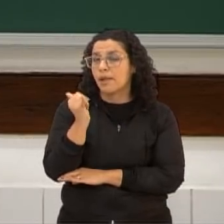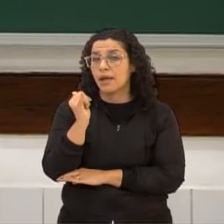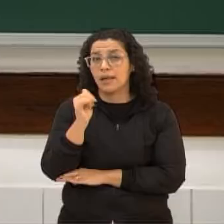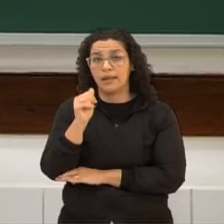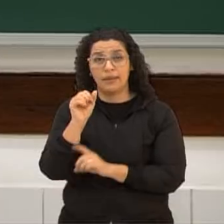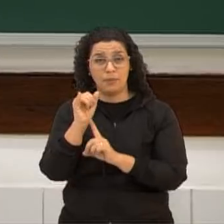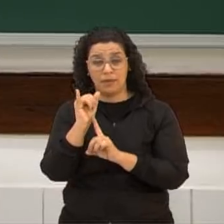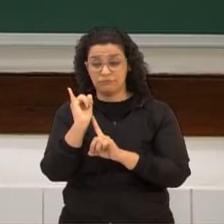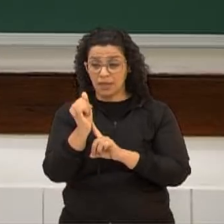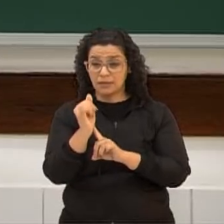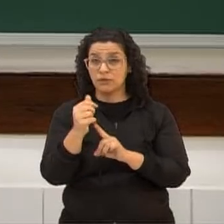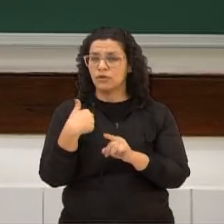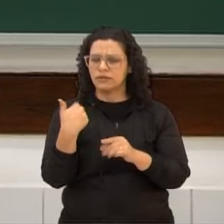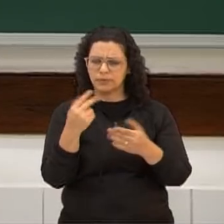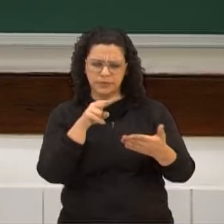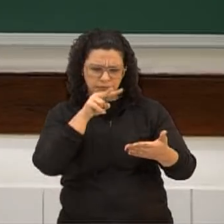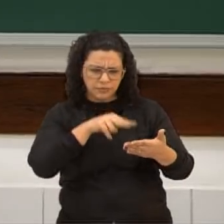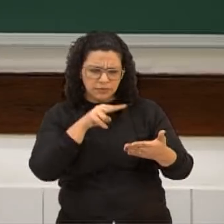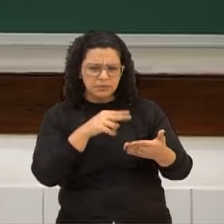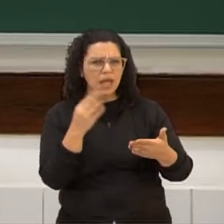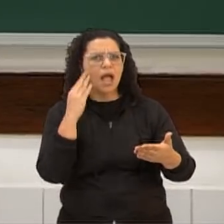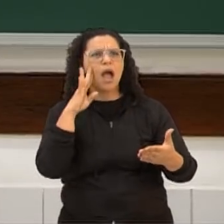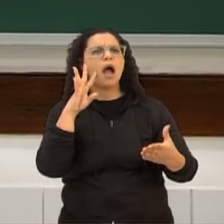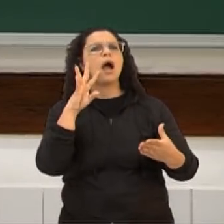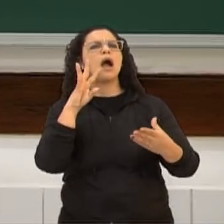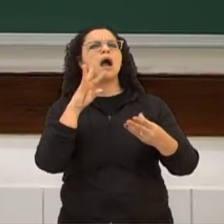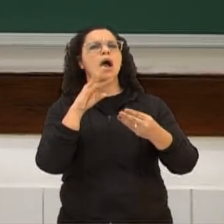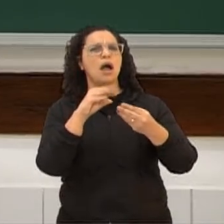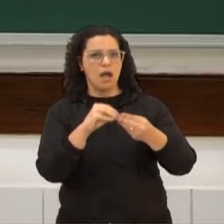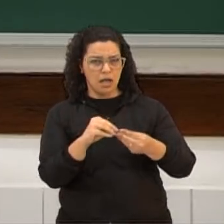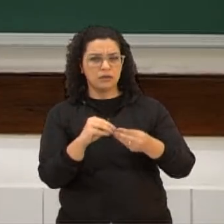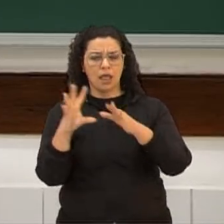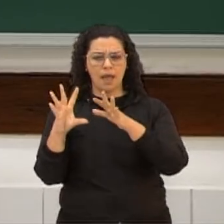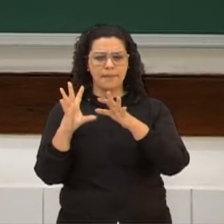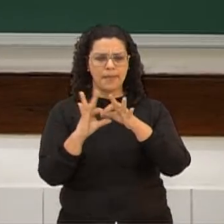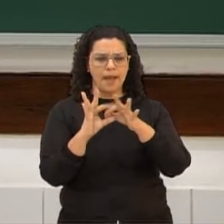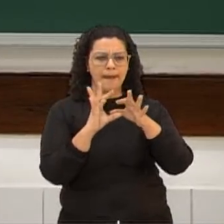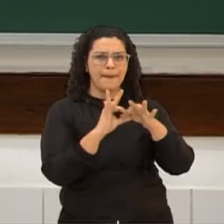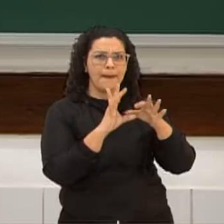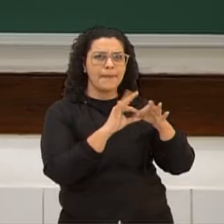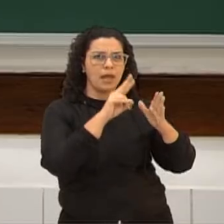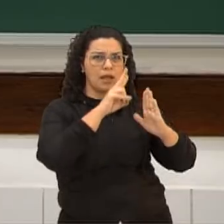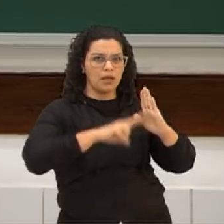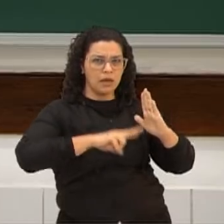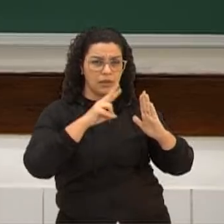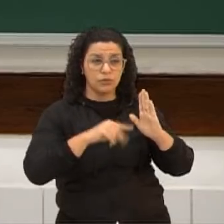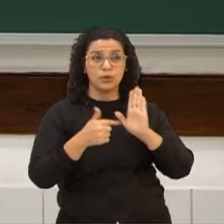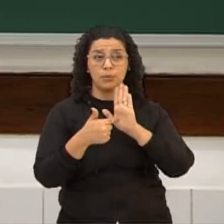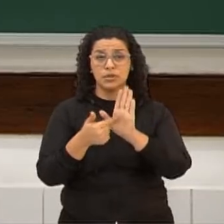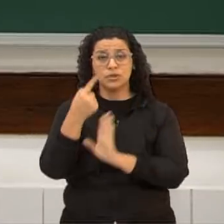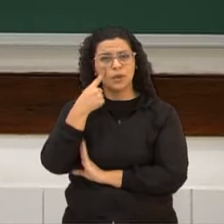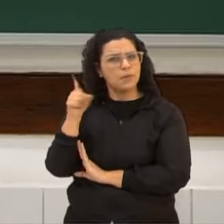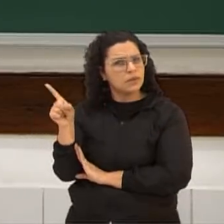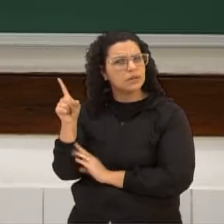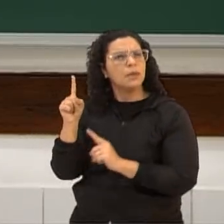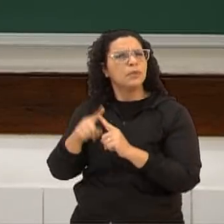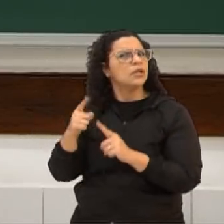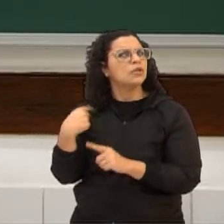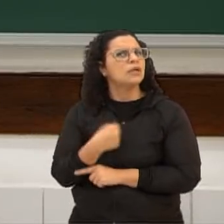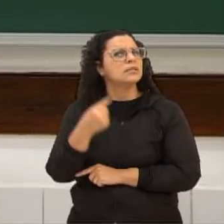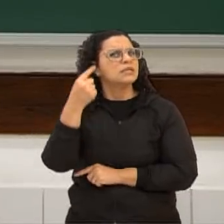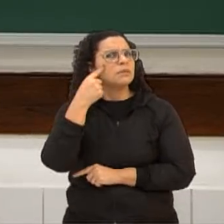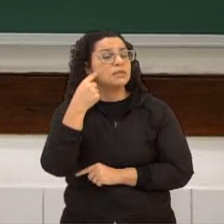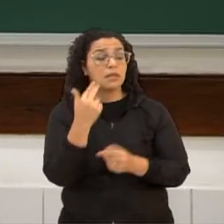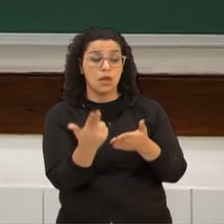vai precisar de alguns auxílios para poder fazer com que você compreenda a sua leitura. Tá? Então, eu trouxe isso aqui exatamente para a gente pensar o